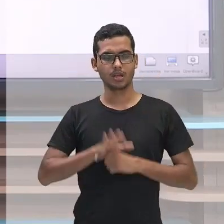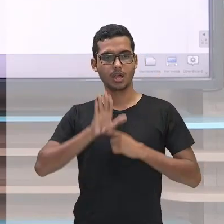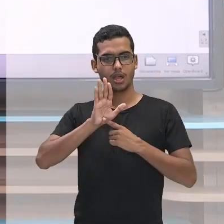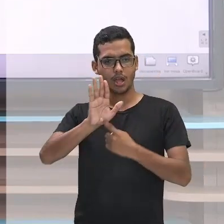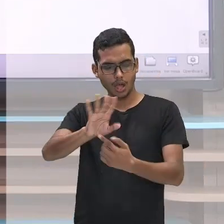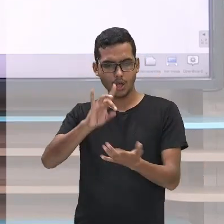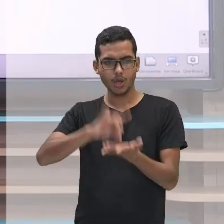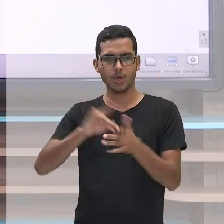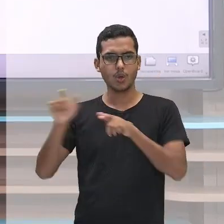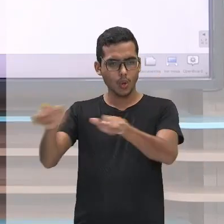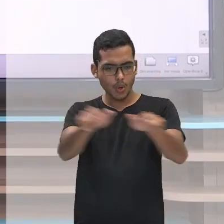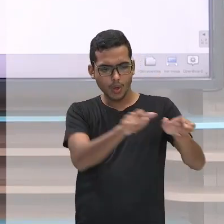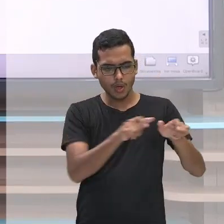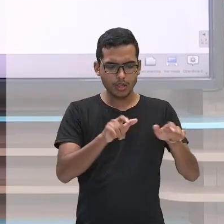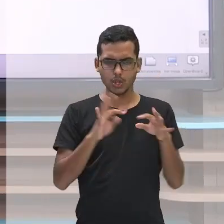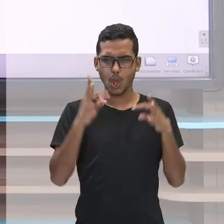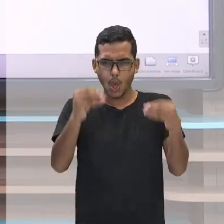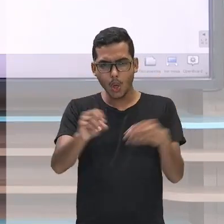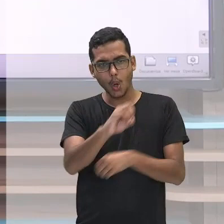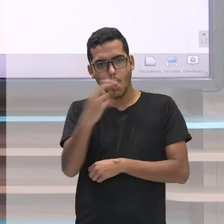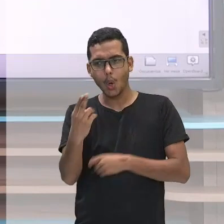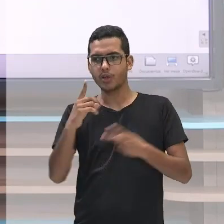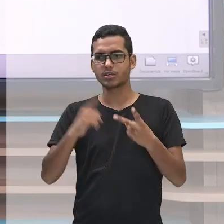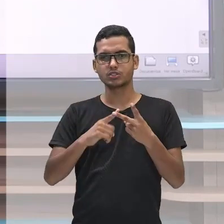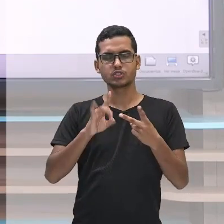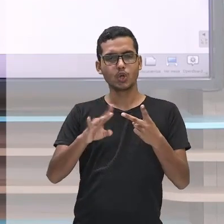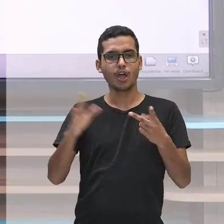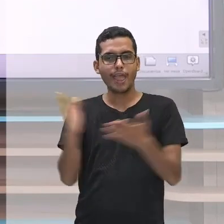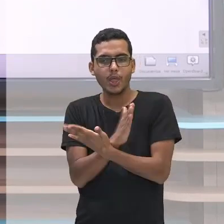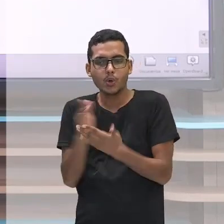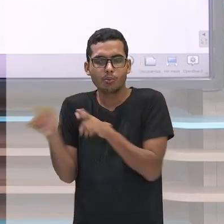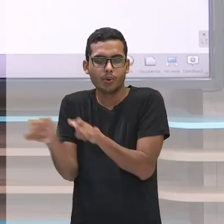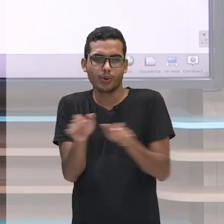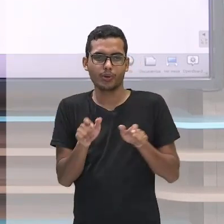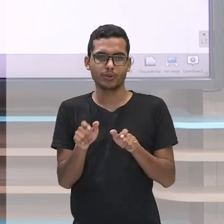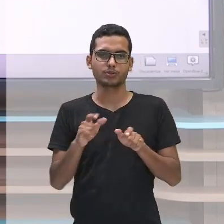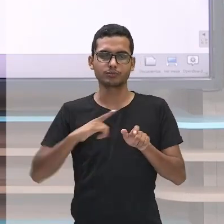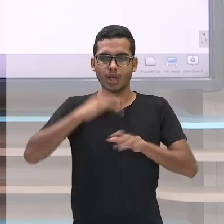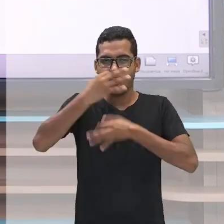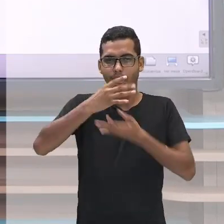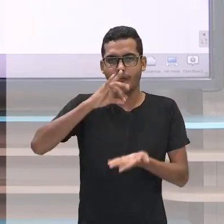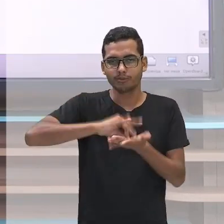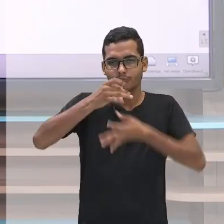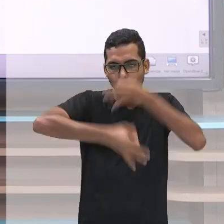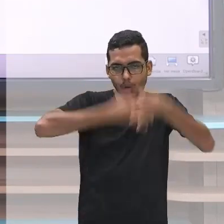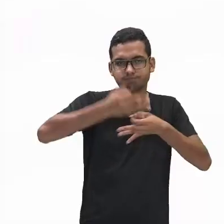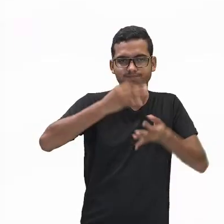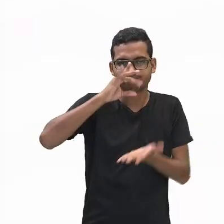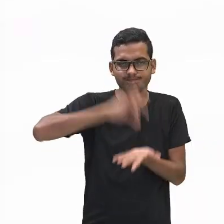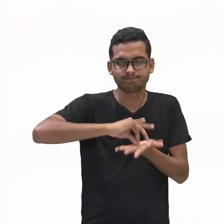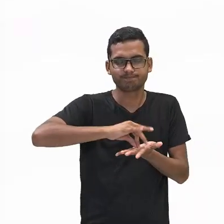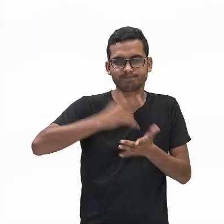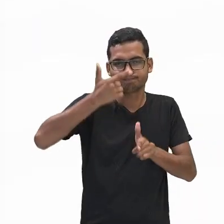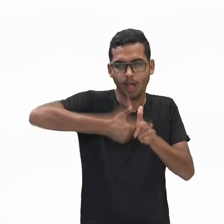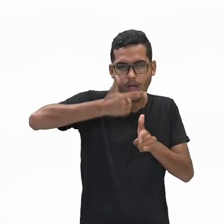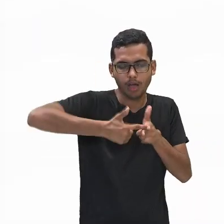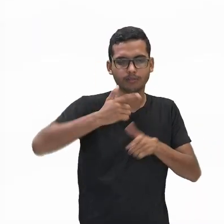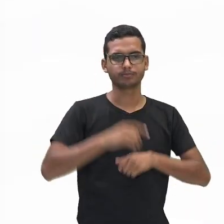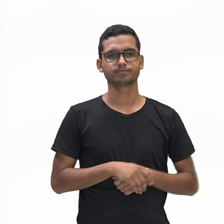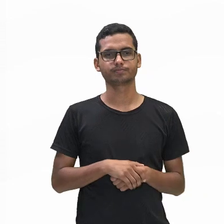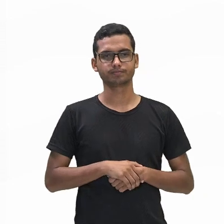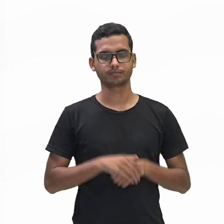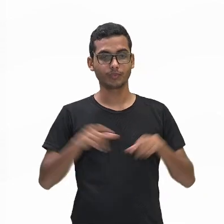é apenas no total? Então, é basicamente aí essa crítica. E aí temos também que os relatórios de